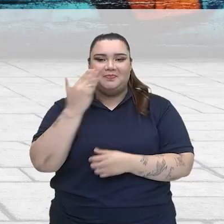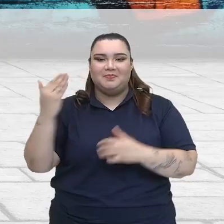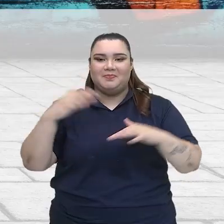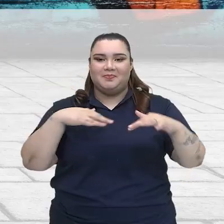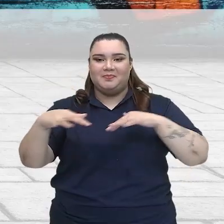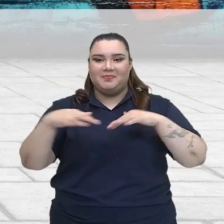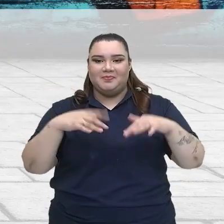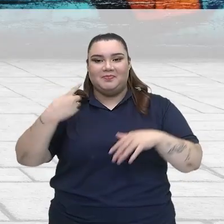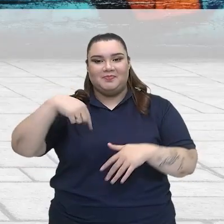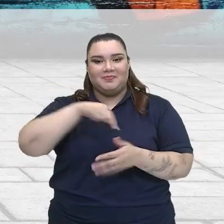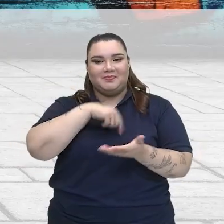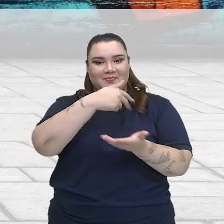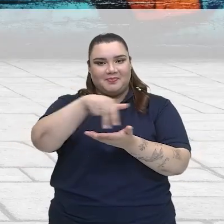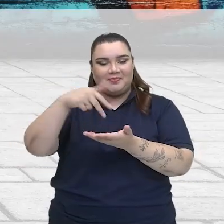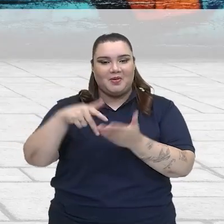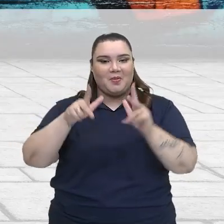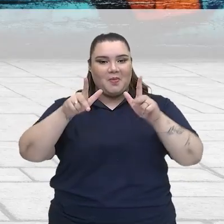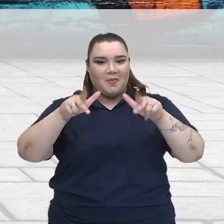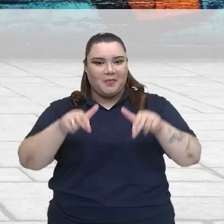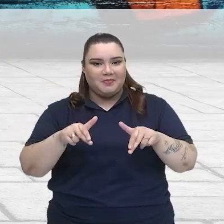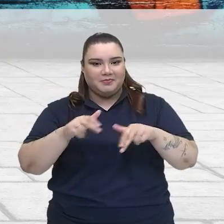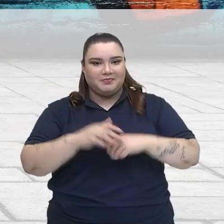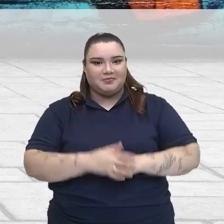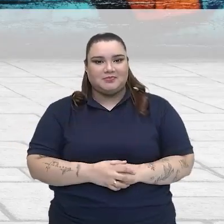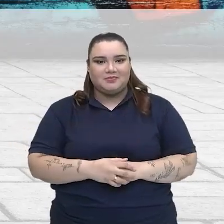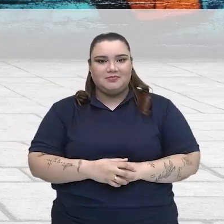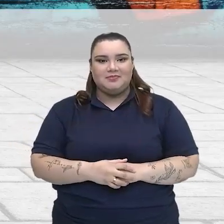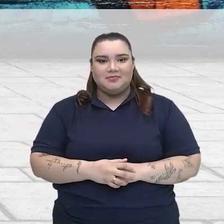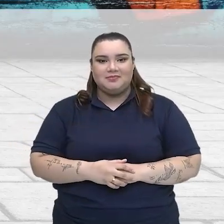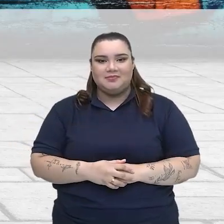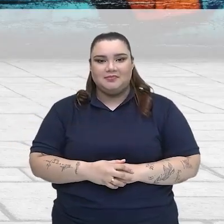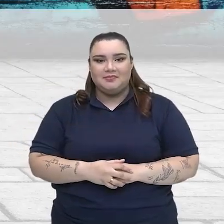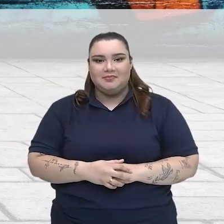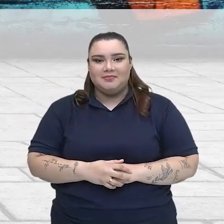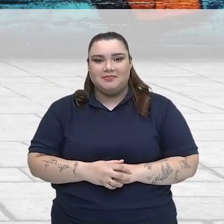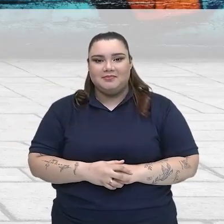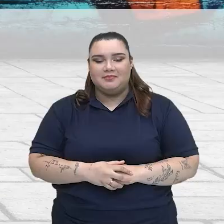coloca a música aí pra gente, para que a gente entre no ritmo, né, professor? Muito bem.